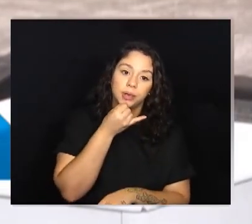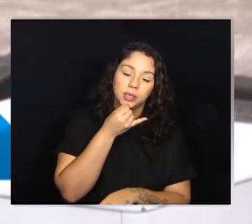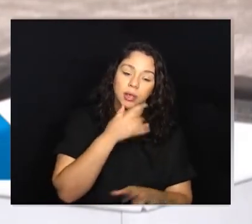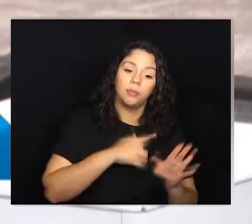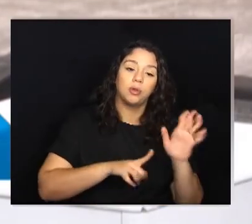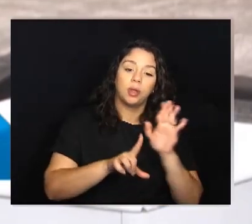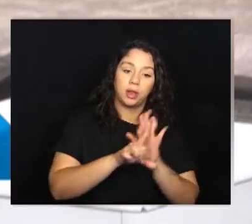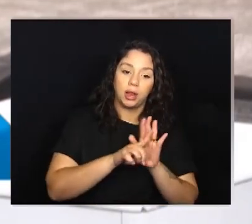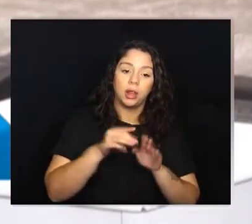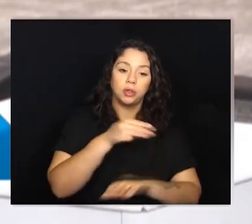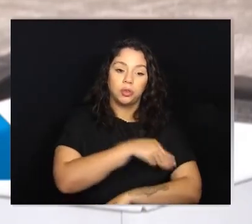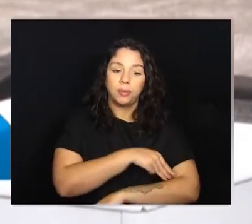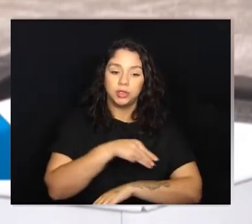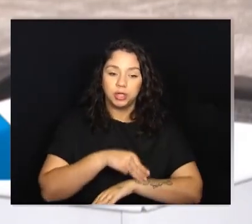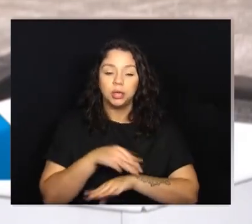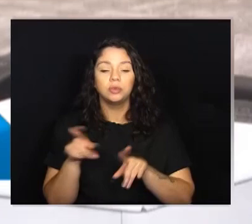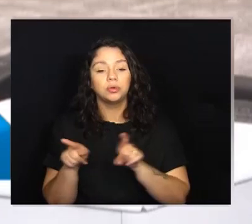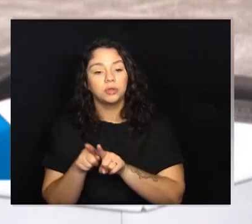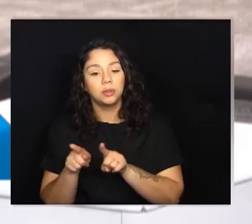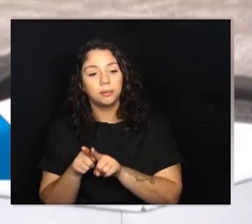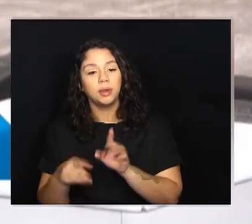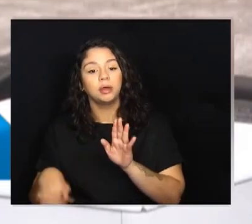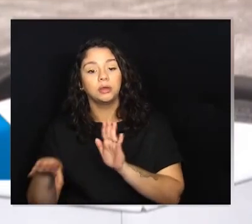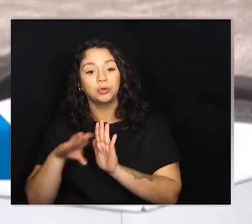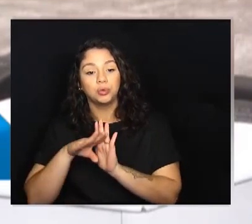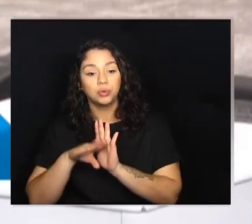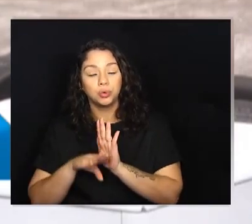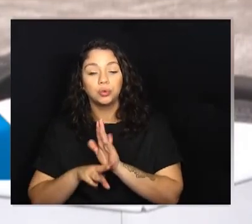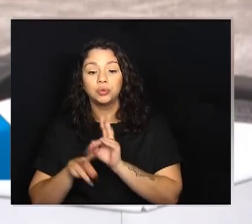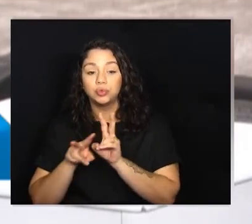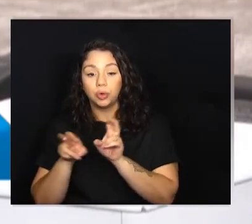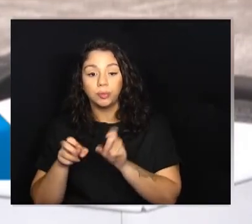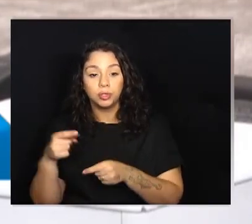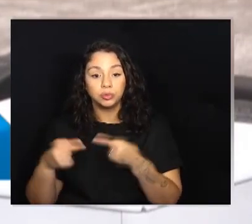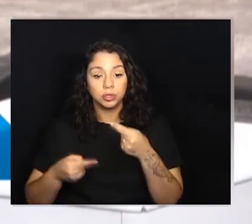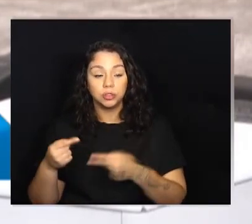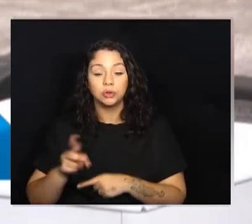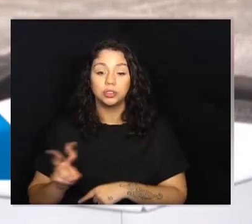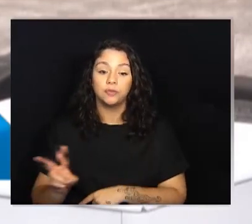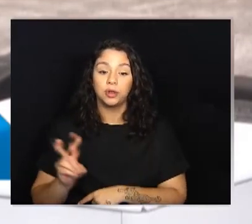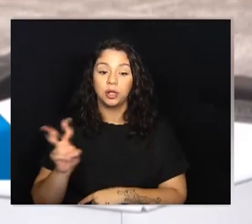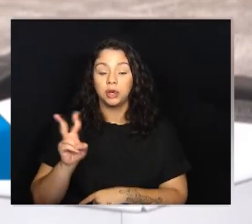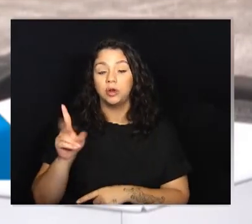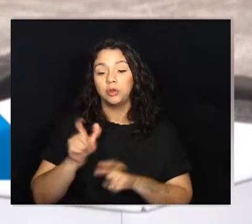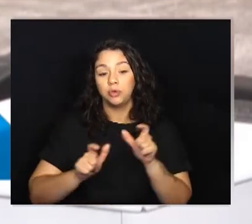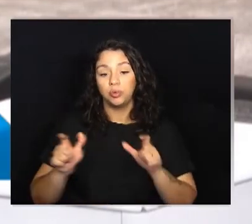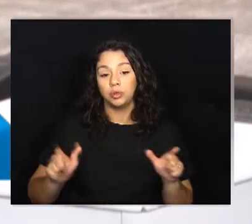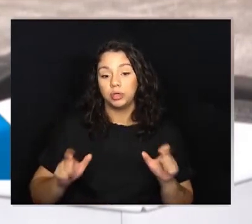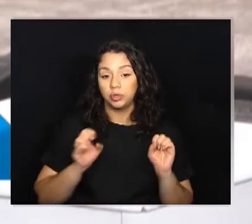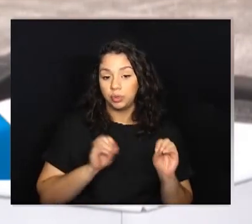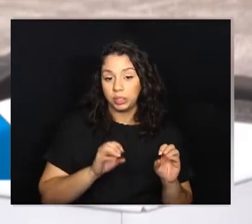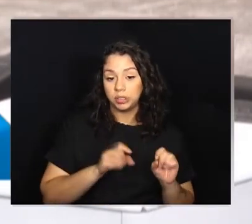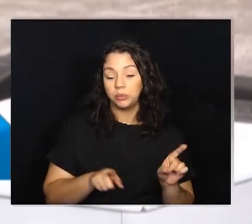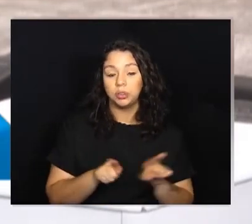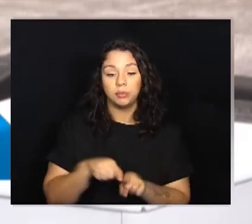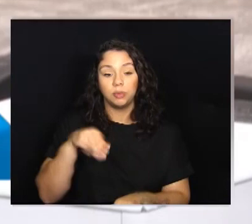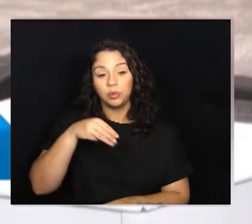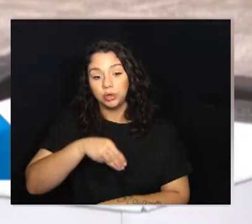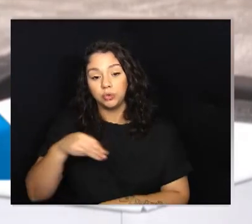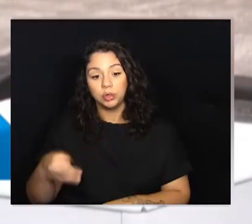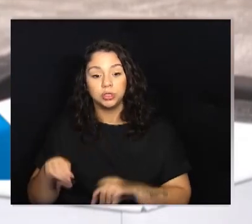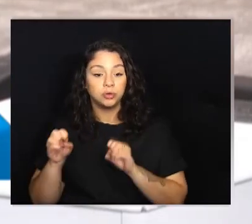do magistério, como a pauta da discussão da valorização das educadoras, das monitoras de educação